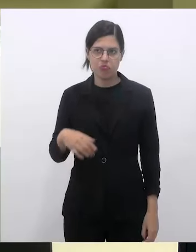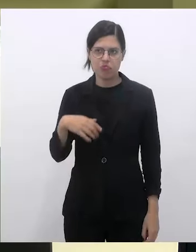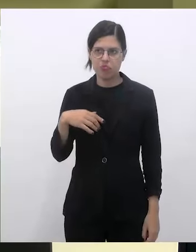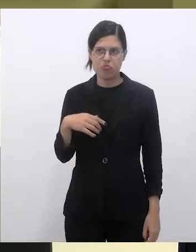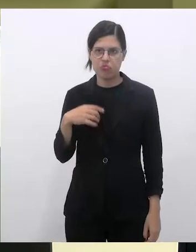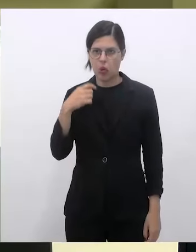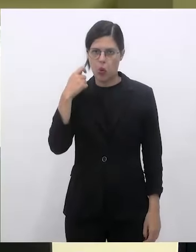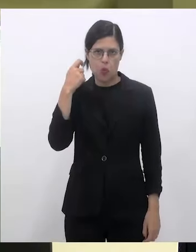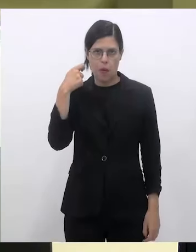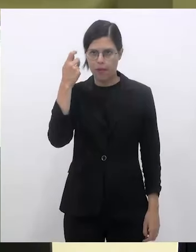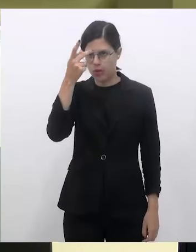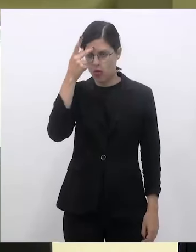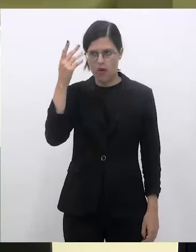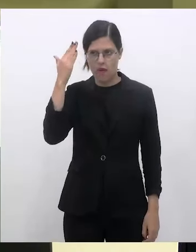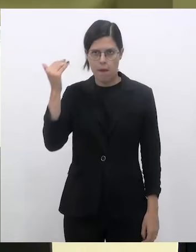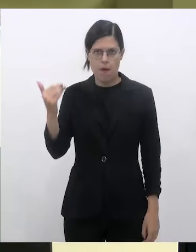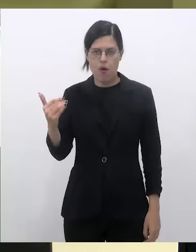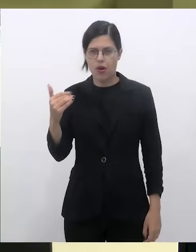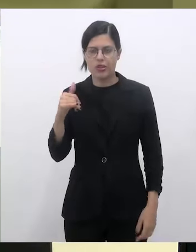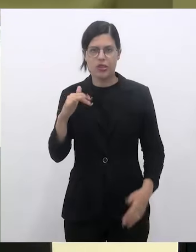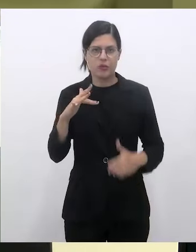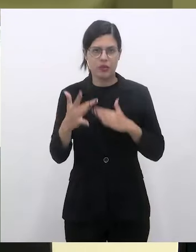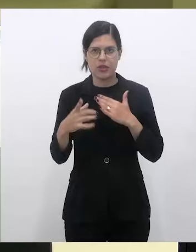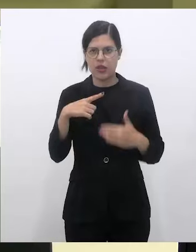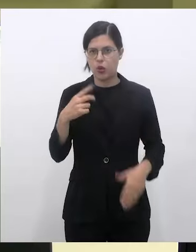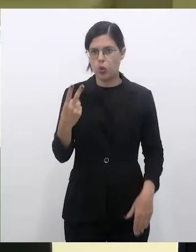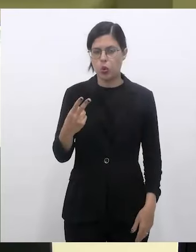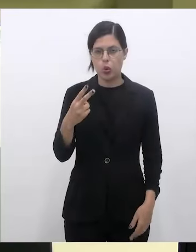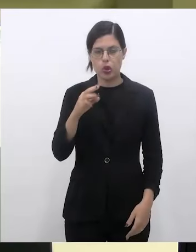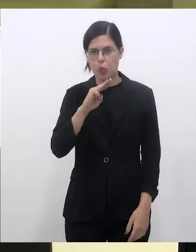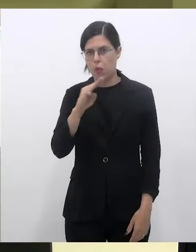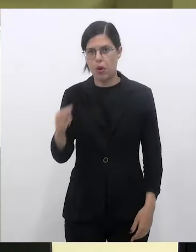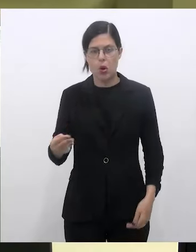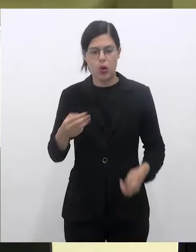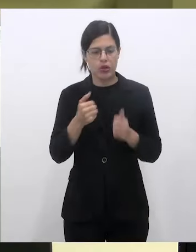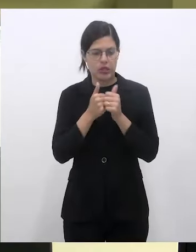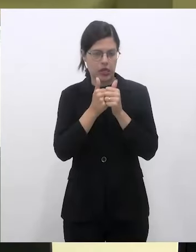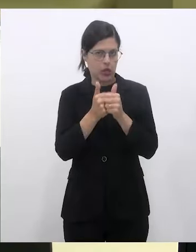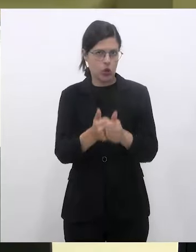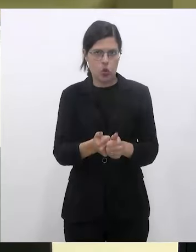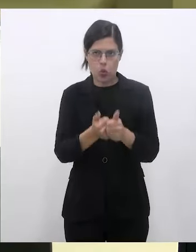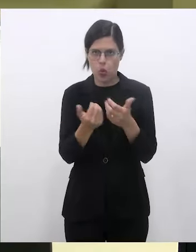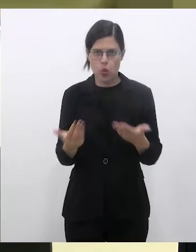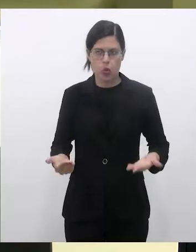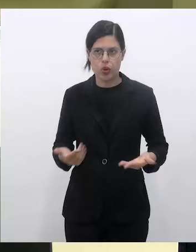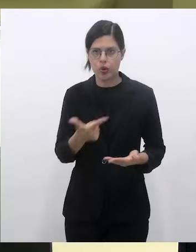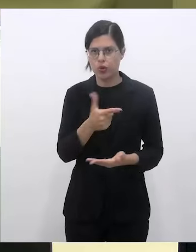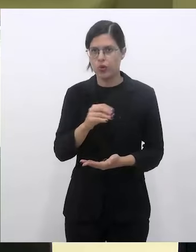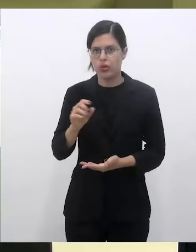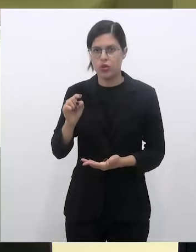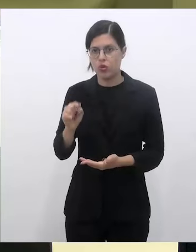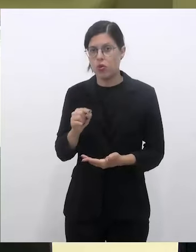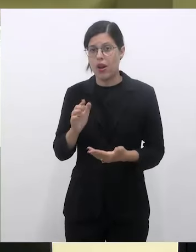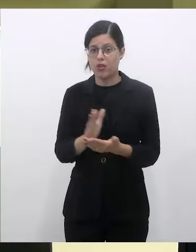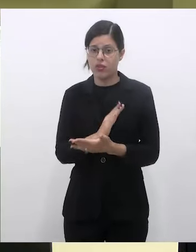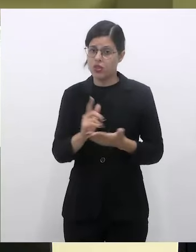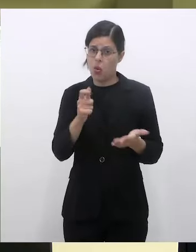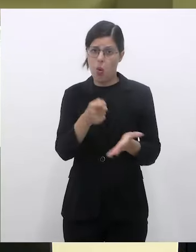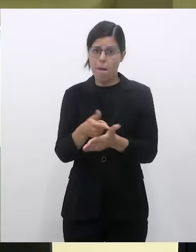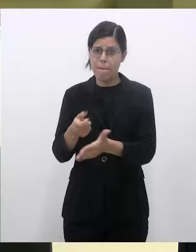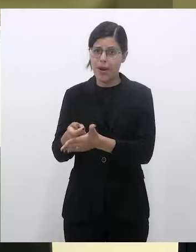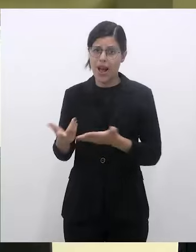astro aí das mídias com 2 milhões de seguidores, 200 mil seguidores, a maioria